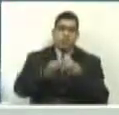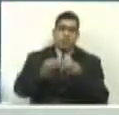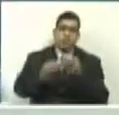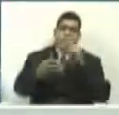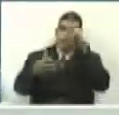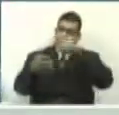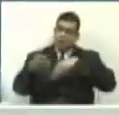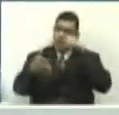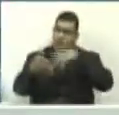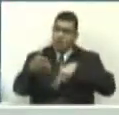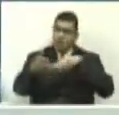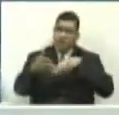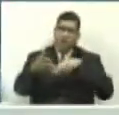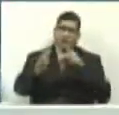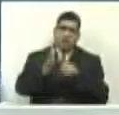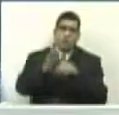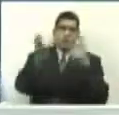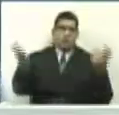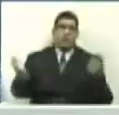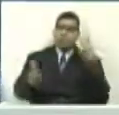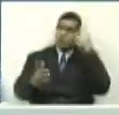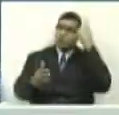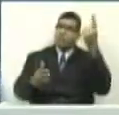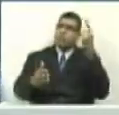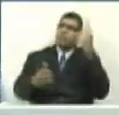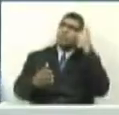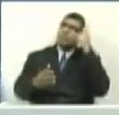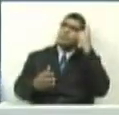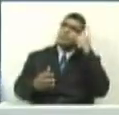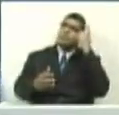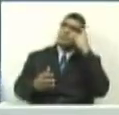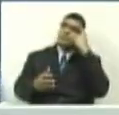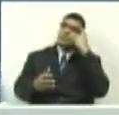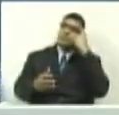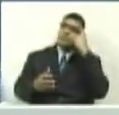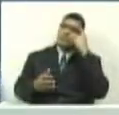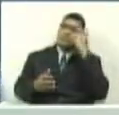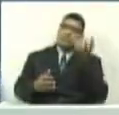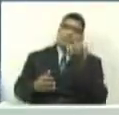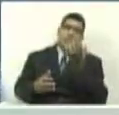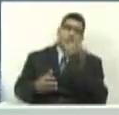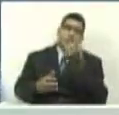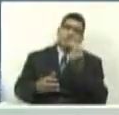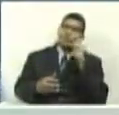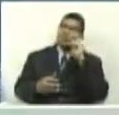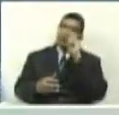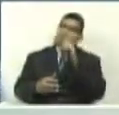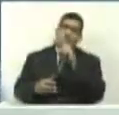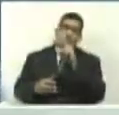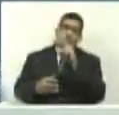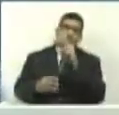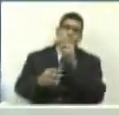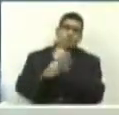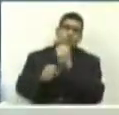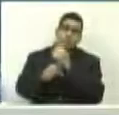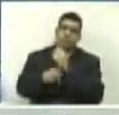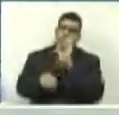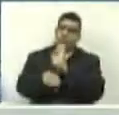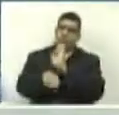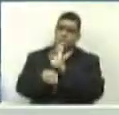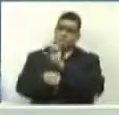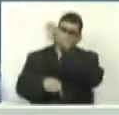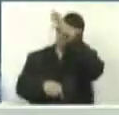matéria, deputado Orlando Cidade, me levou a uma reflexão de dar uma olhada no orçamento do estado